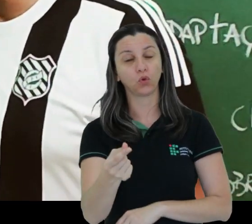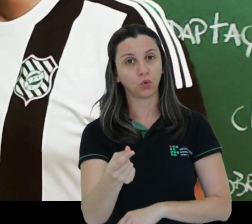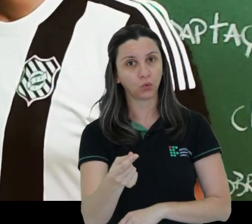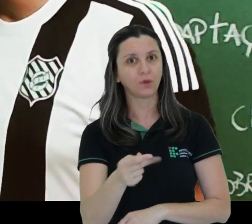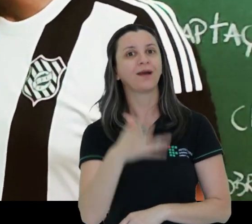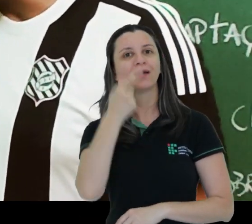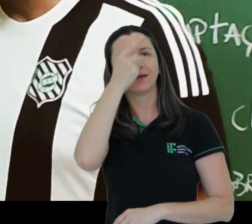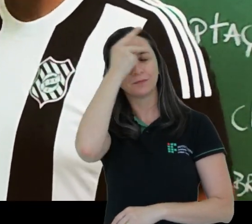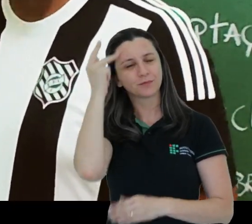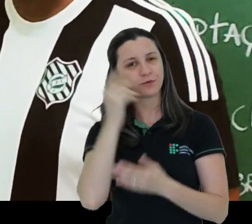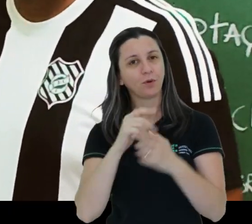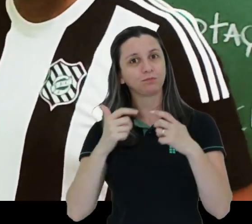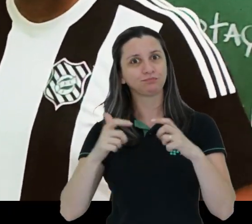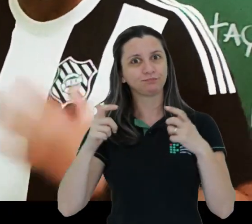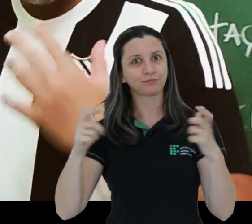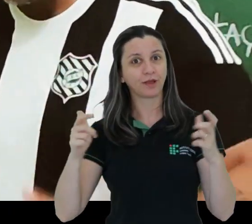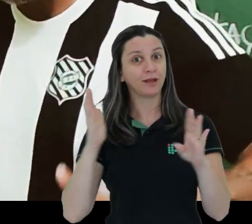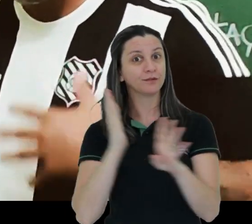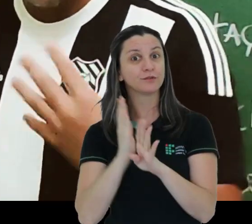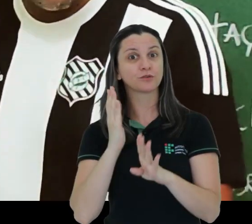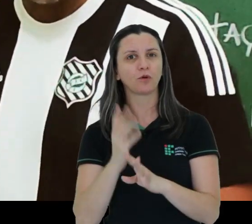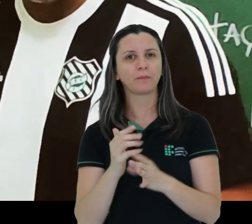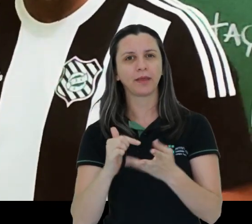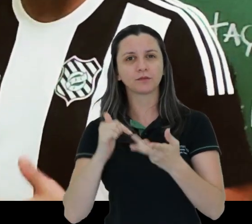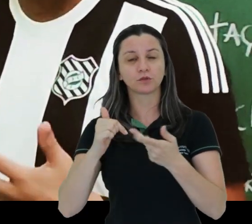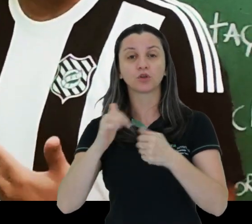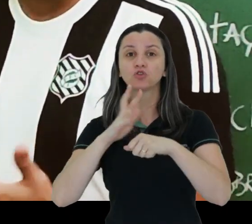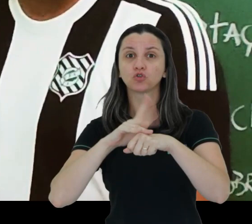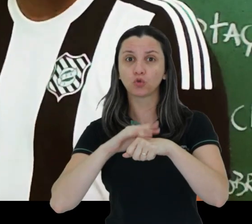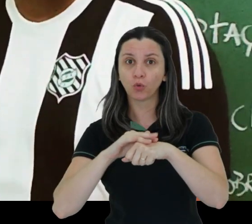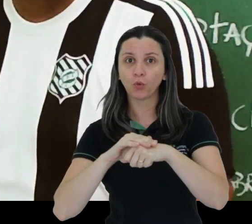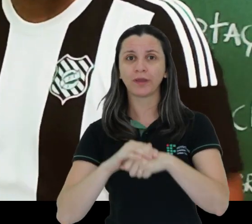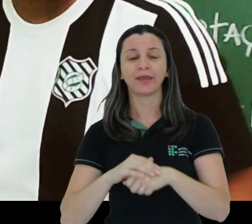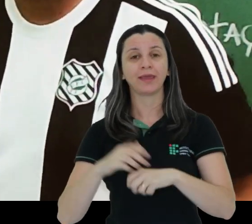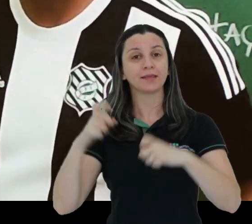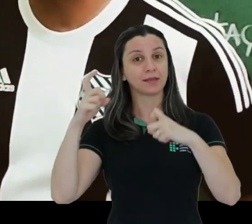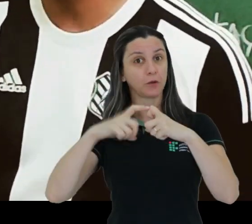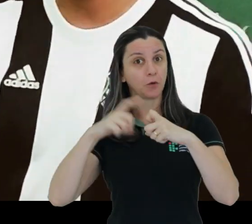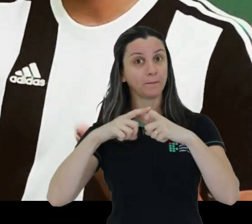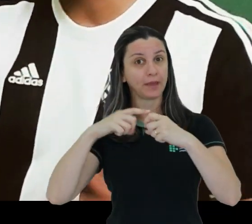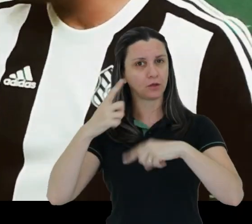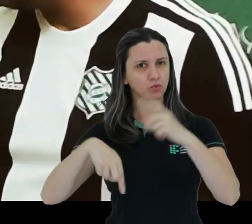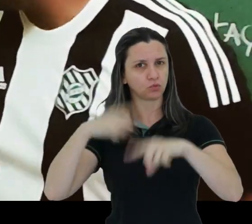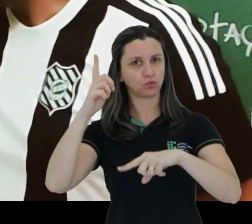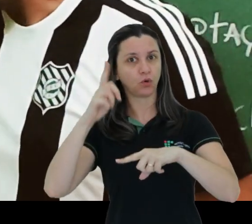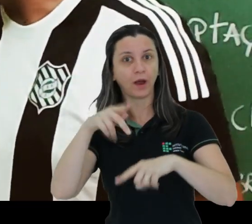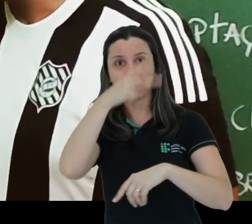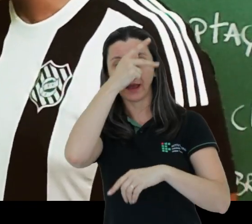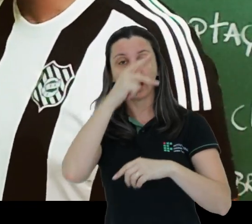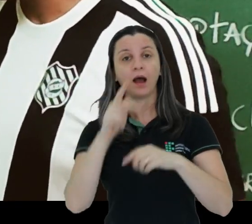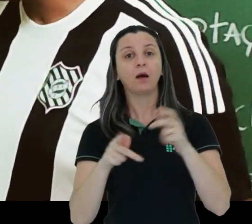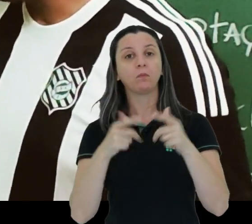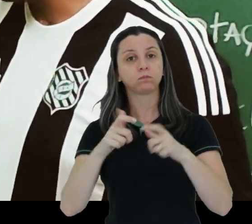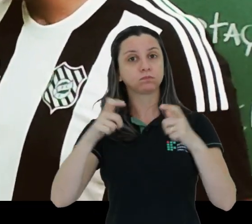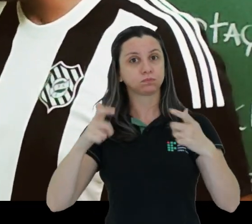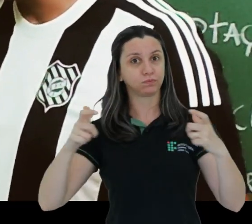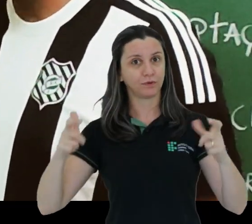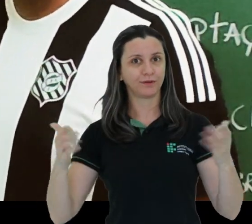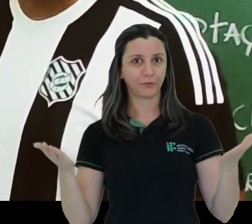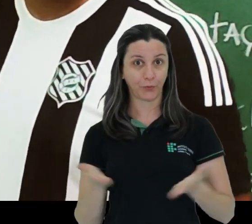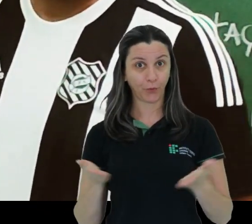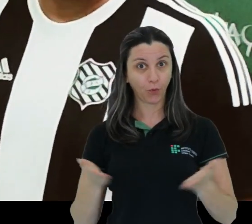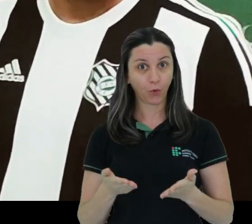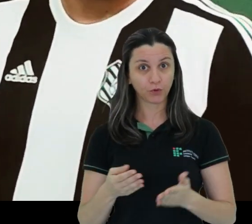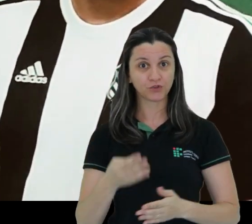população mundial então começa a crescer. A descoberta de várias doenças, a medicina avançando, a população ela vai